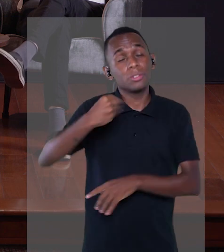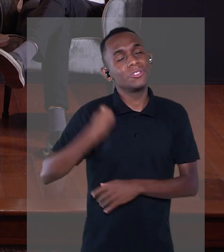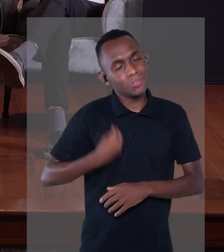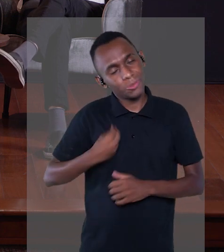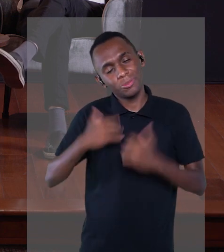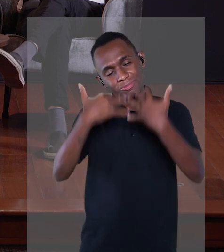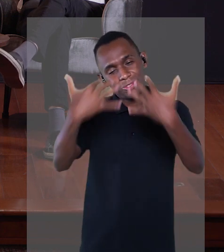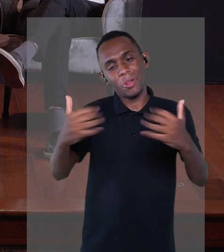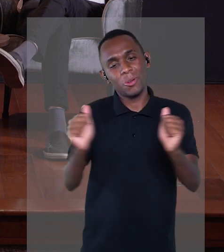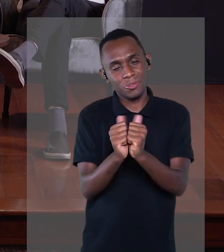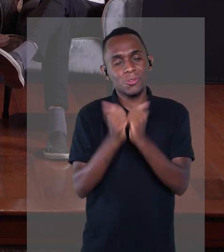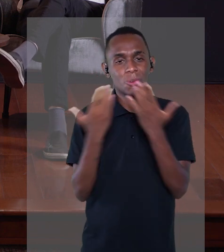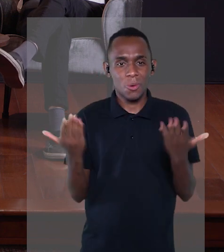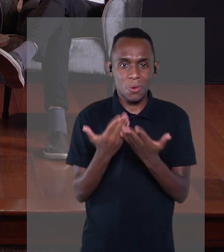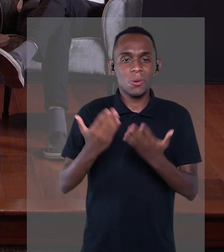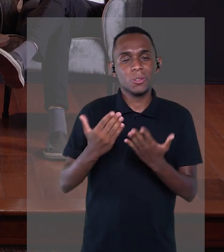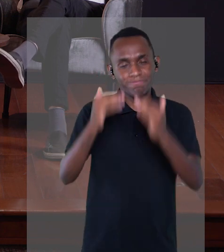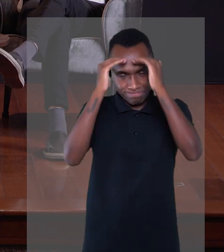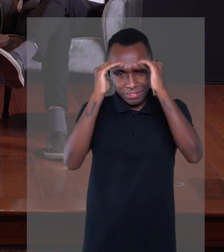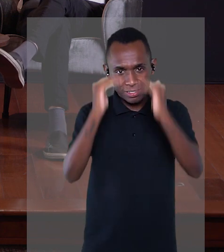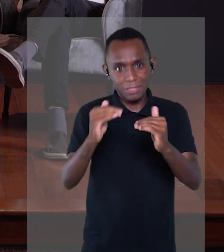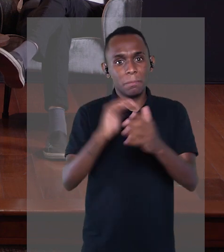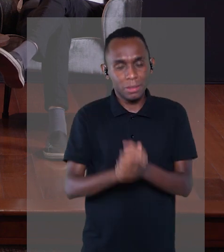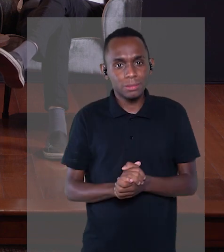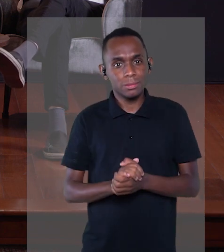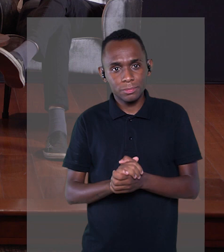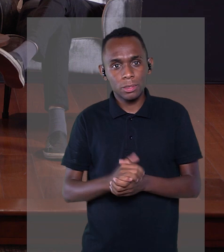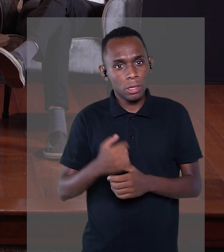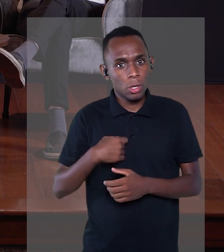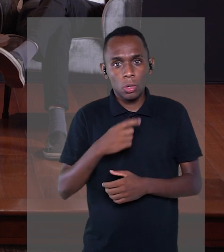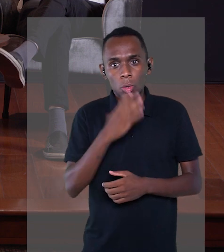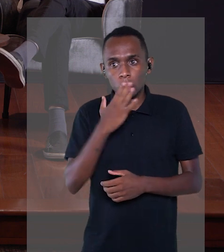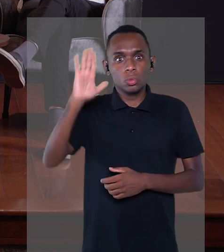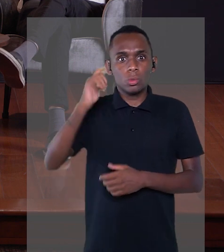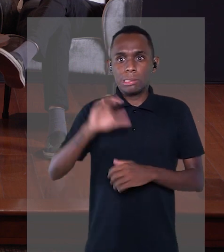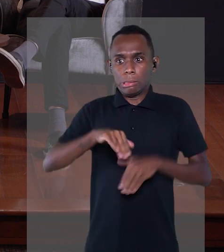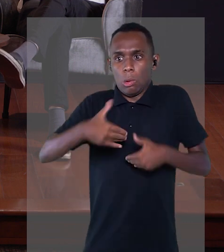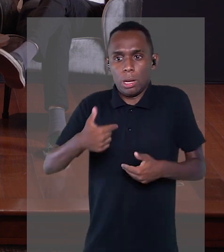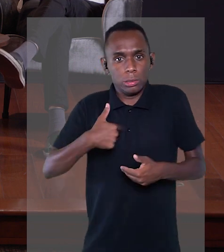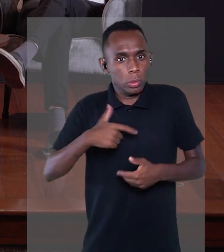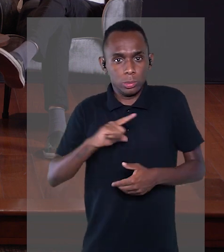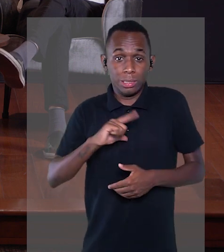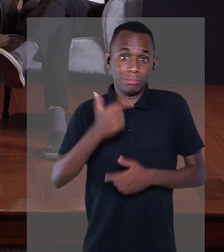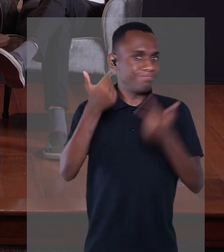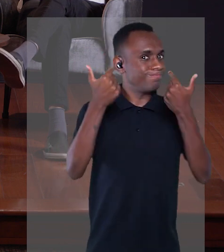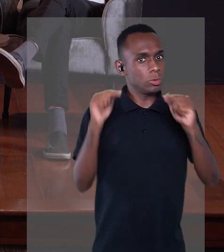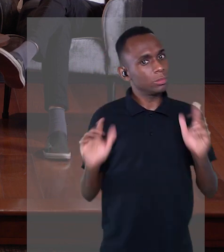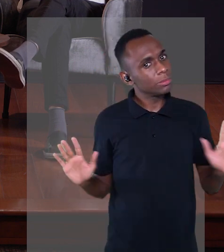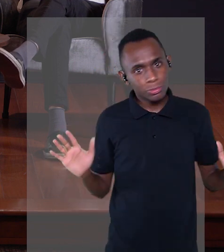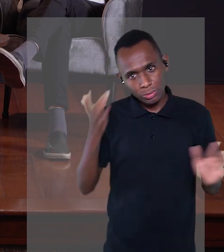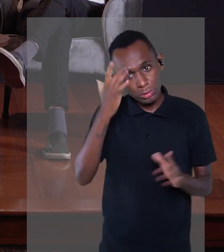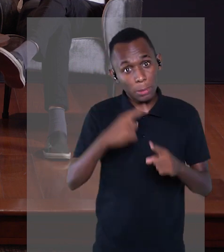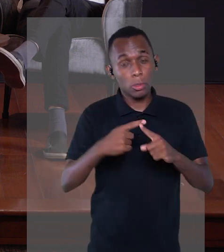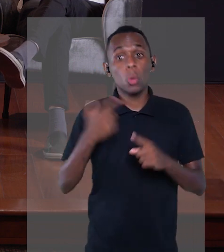gente. Tenham tido essa pachorra de vir aqui, que eu não juro que eu não sei se eu teria, sabe? Porque eu